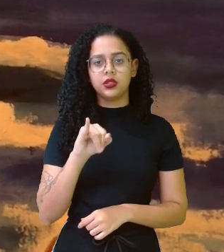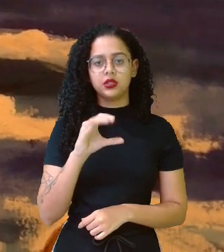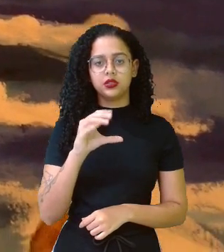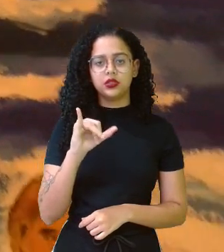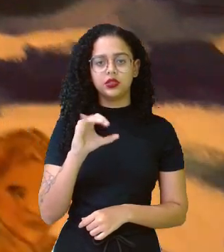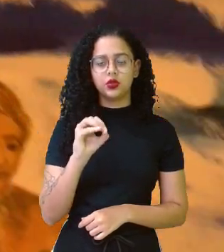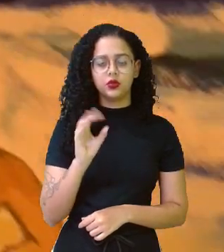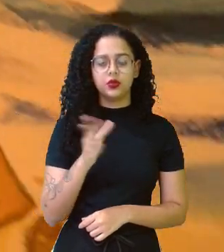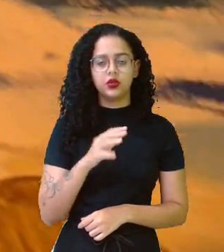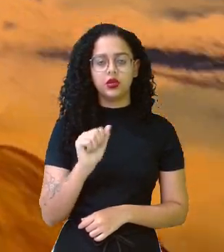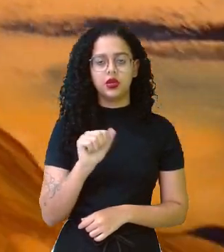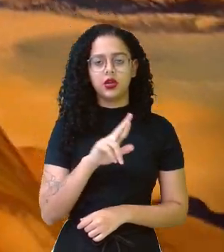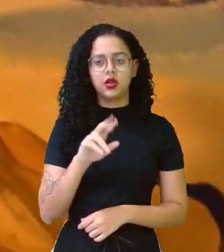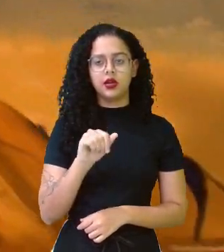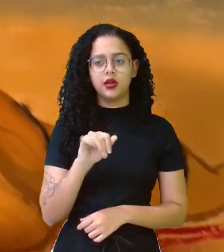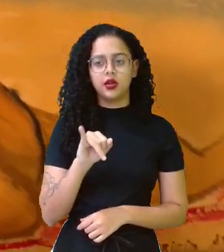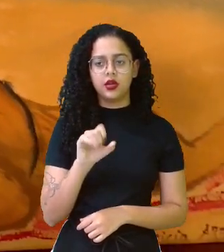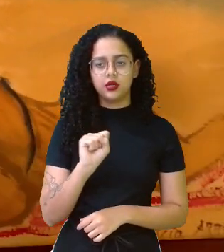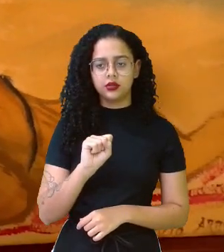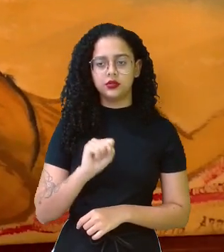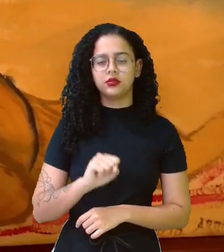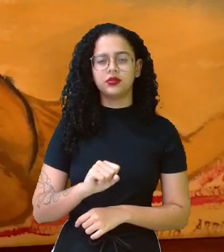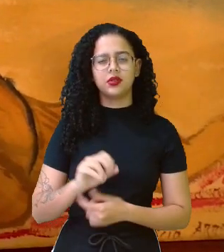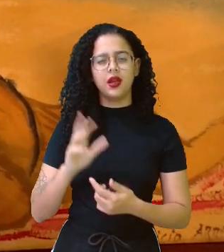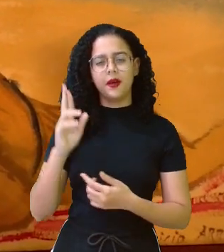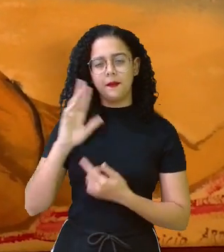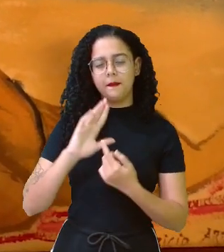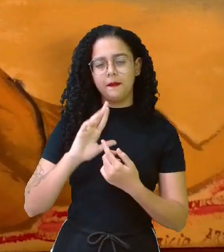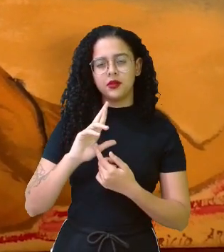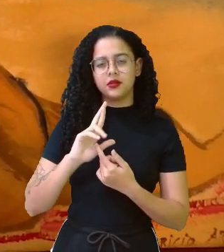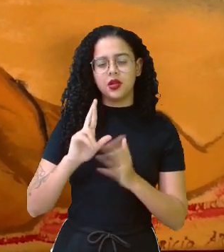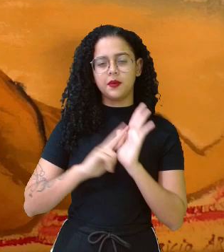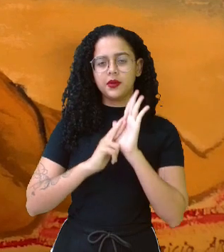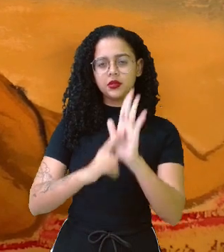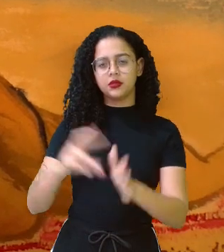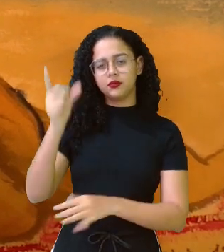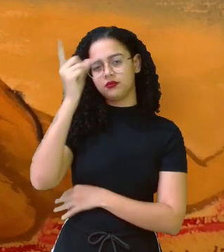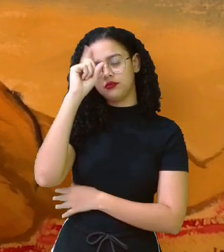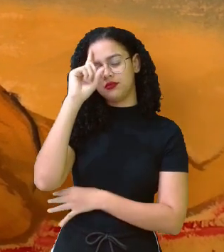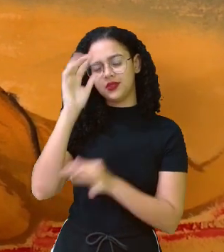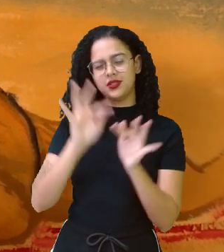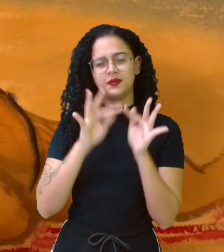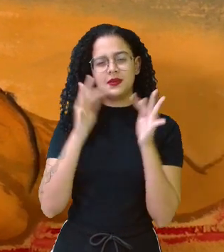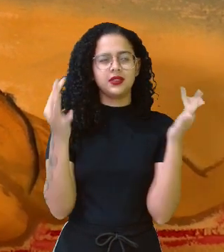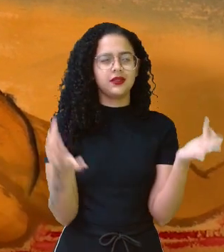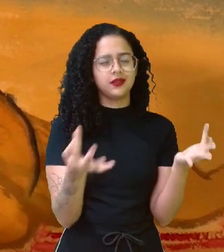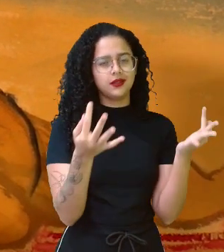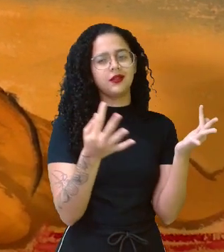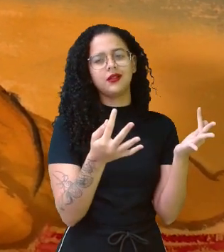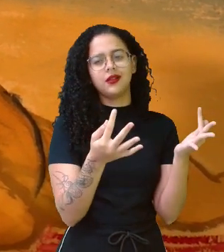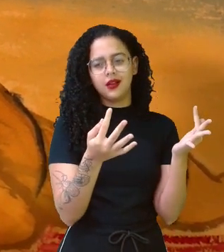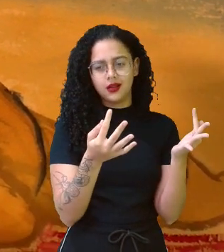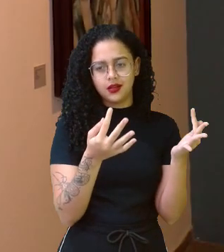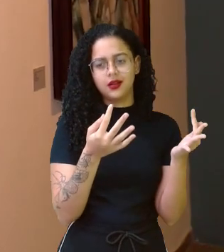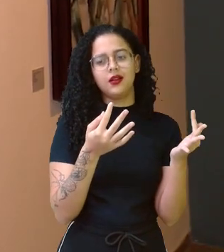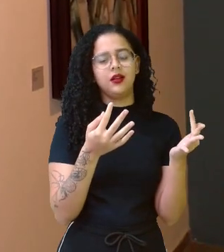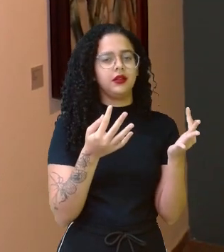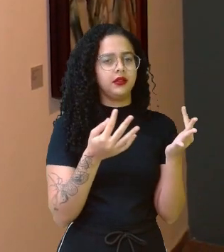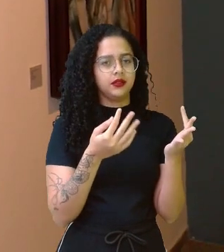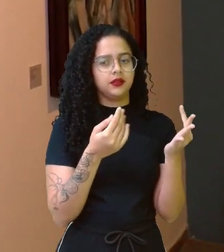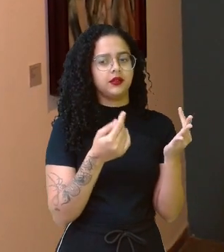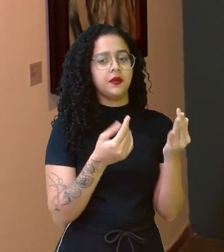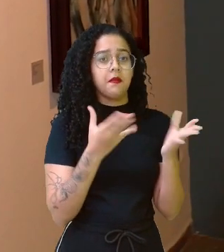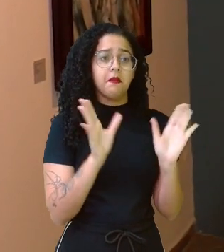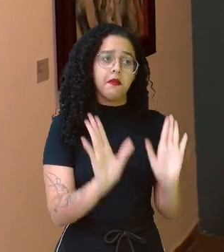cotidiano, né? Isso, A representação do cotidiano, as pessoas na praia. Uma simplicidade, né? No traço e nas cores, mas com